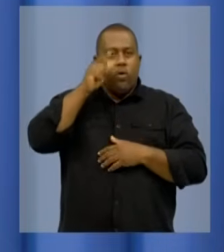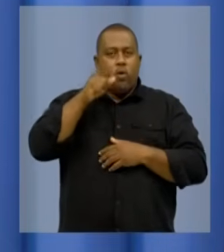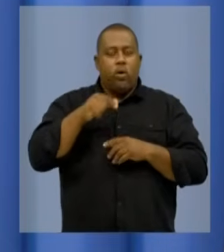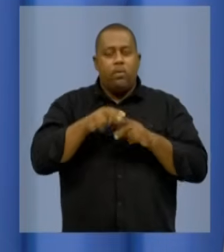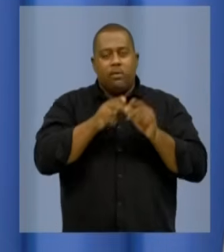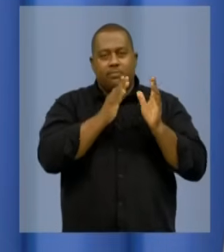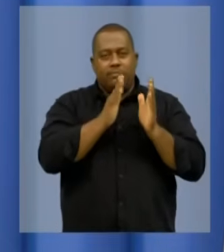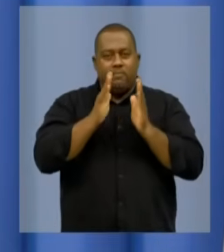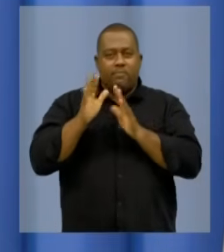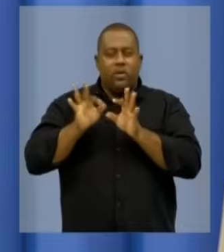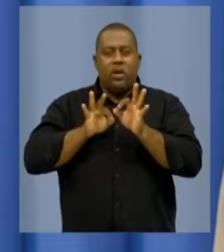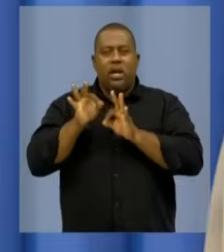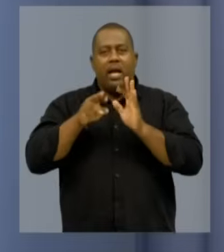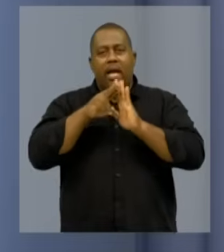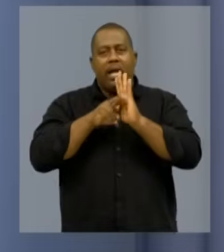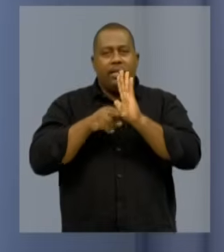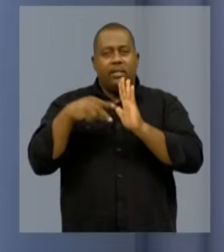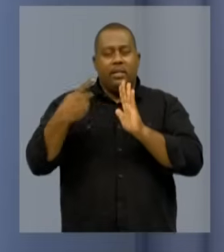do debate.